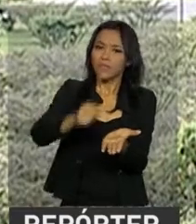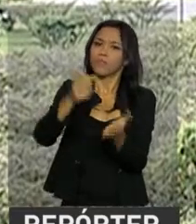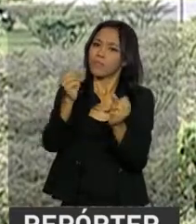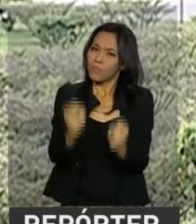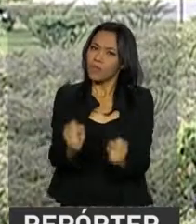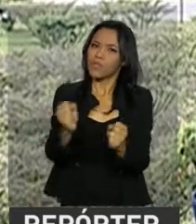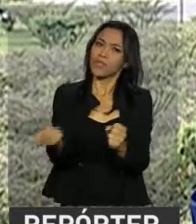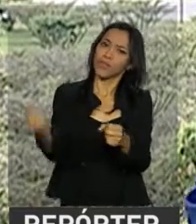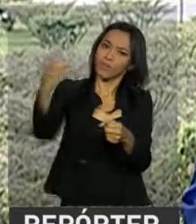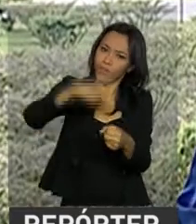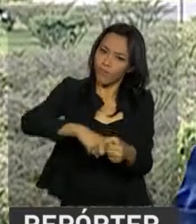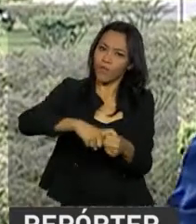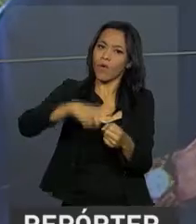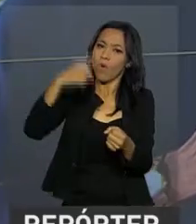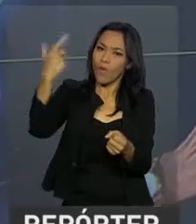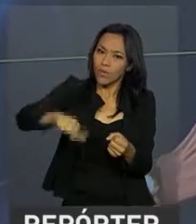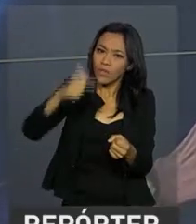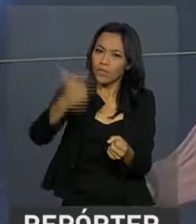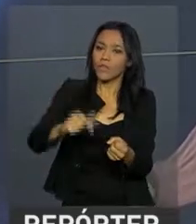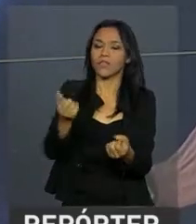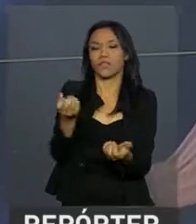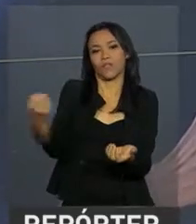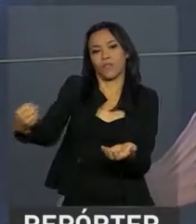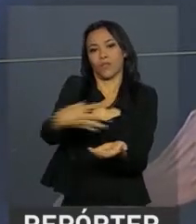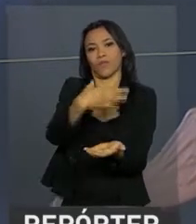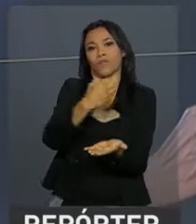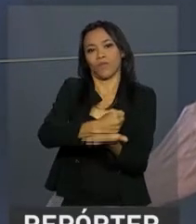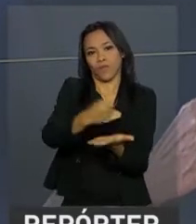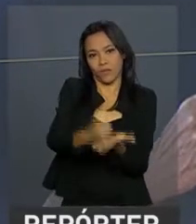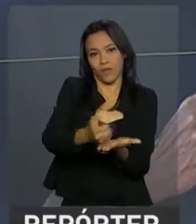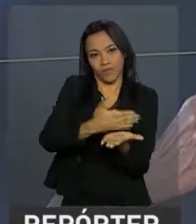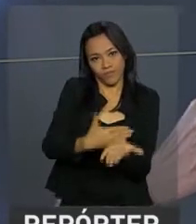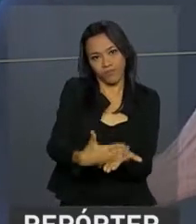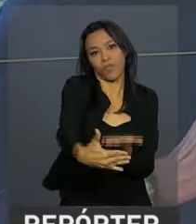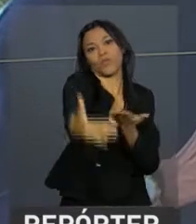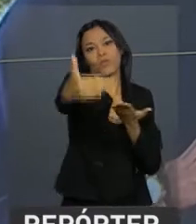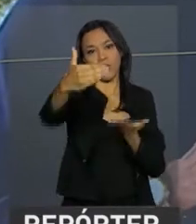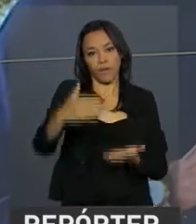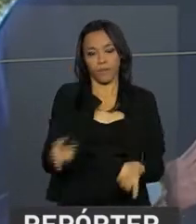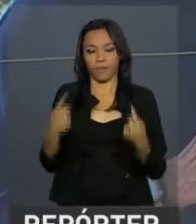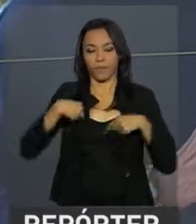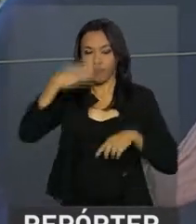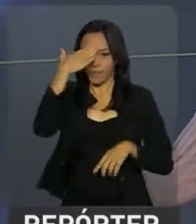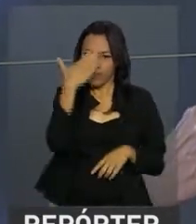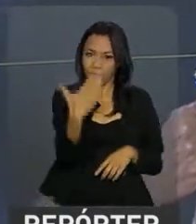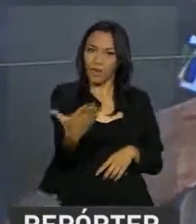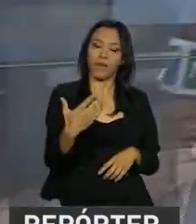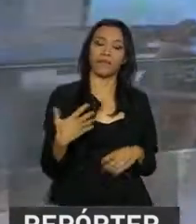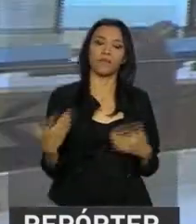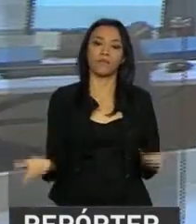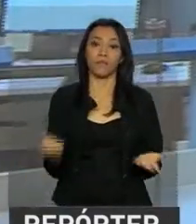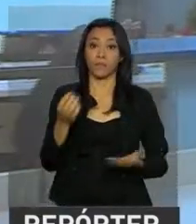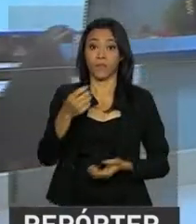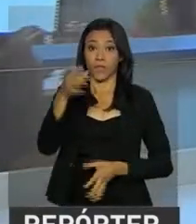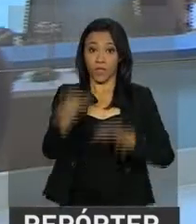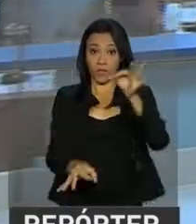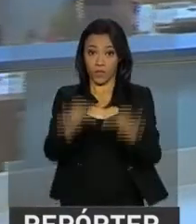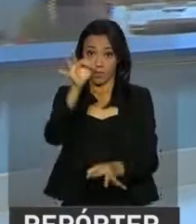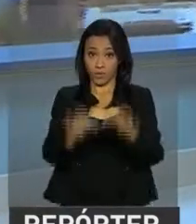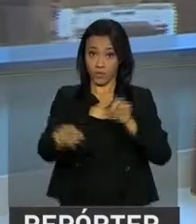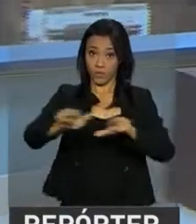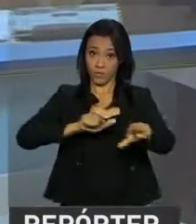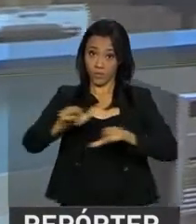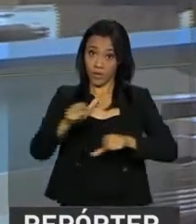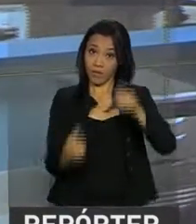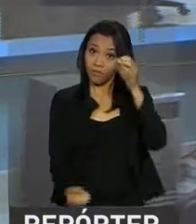ser renovados. Volto com você. Obrigada pelas suas informações, Mara. E a Justiça do Trabalho completou